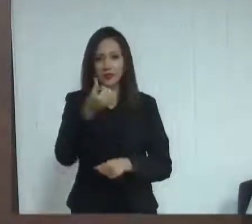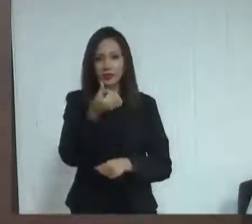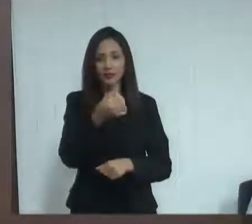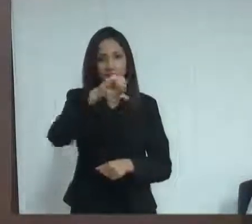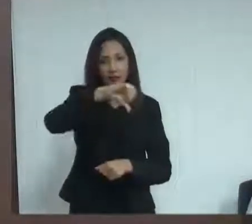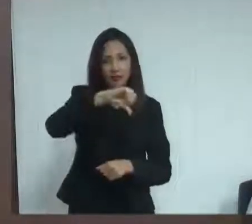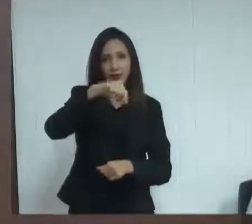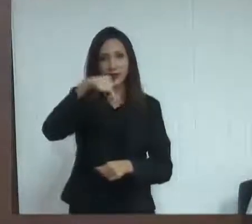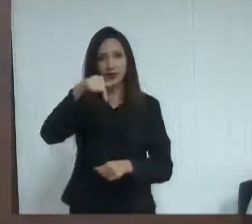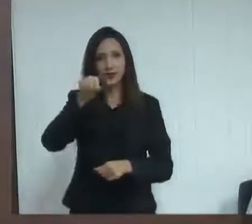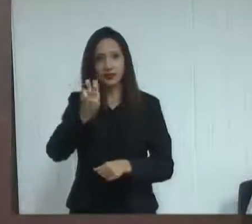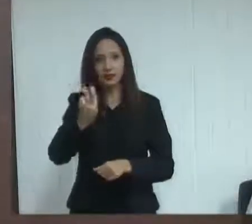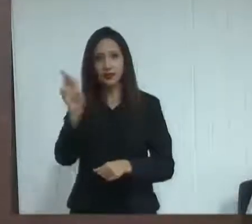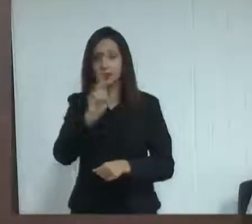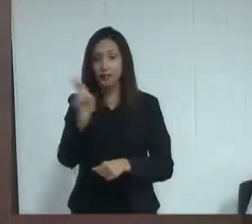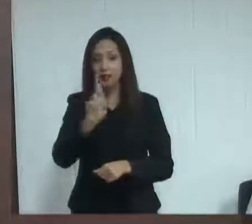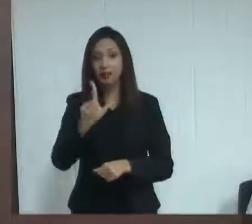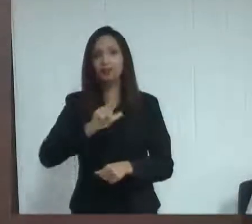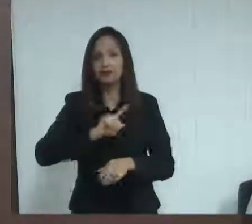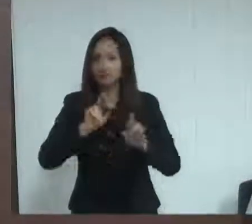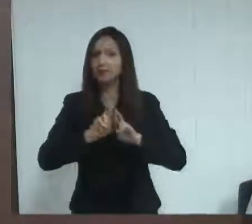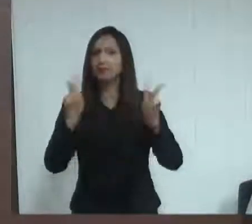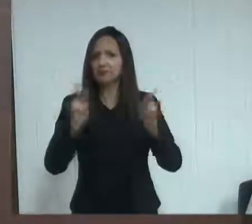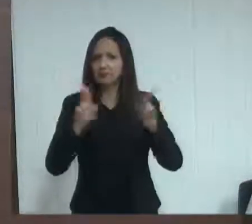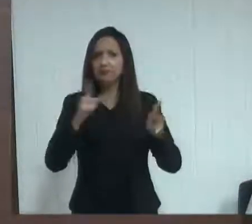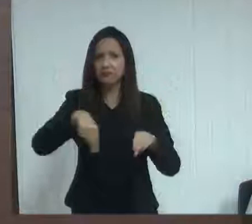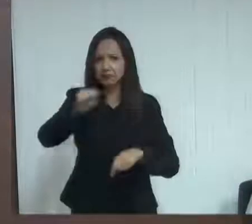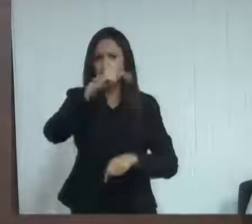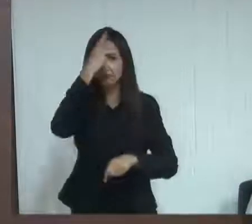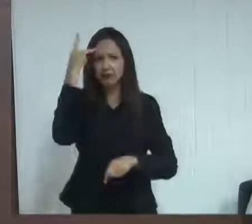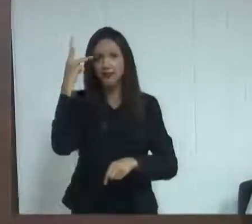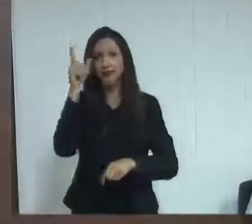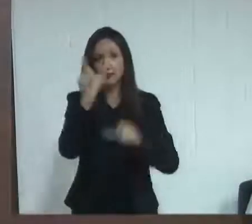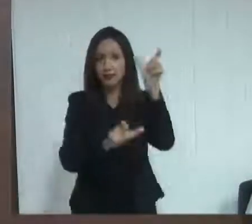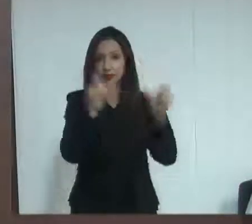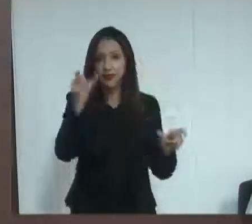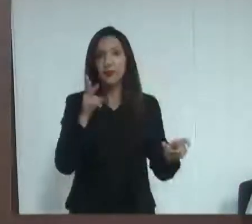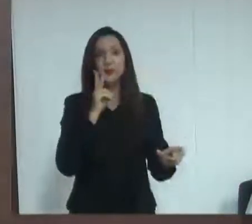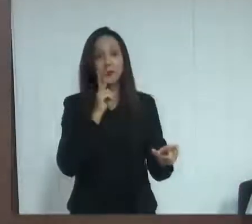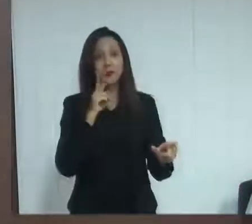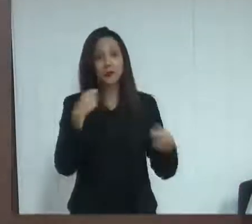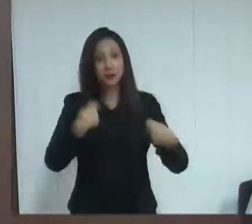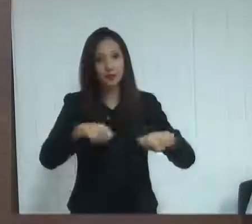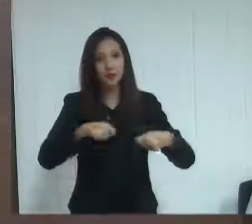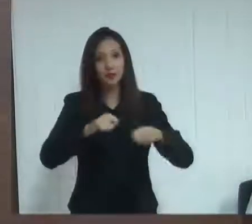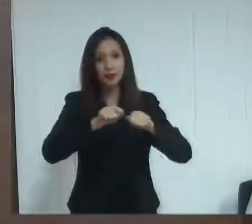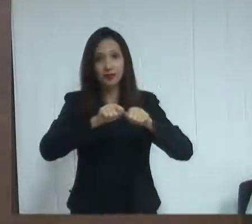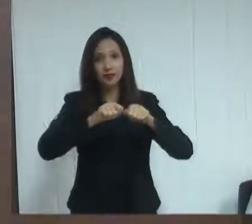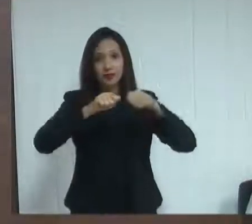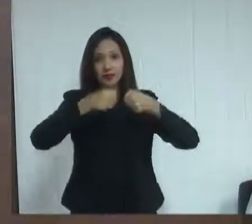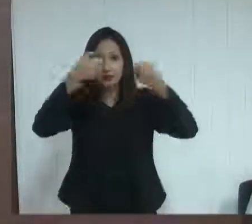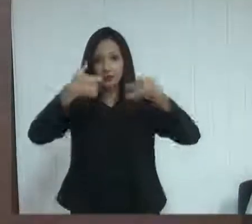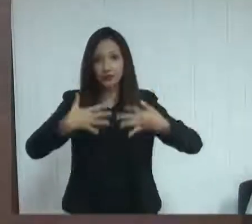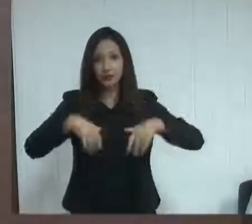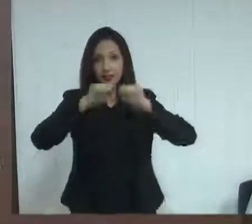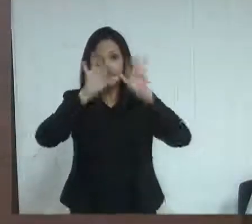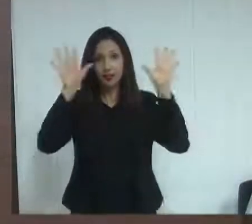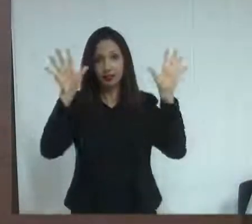R$975. Então, vai fazer diferença para a população de Vinhedo. Acho que isso que a gente tem que deixar aqui